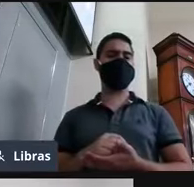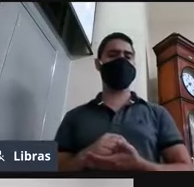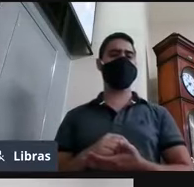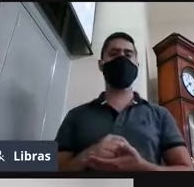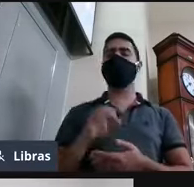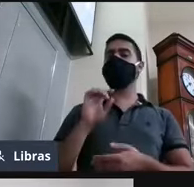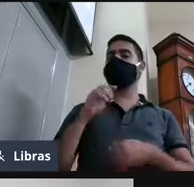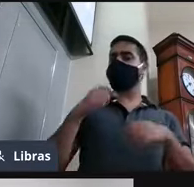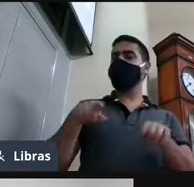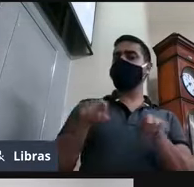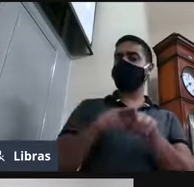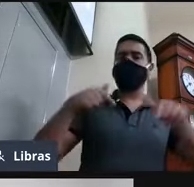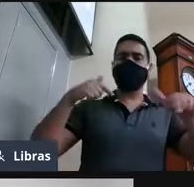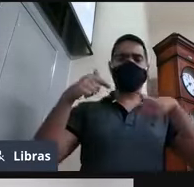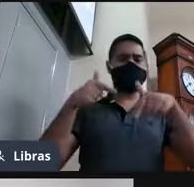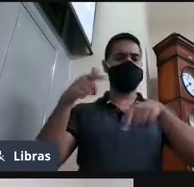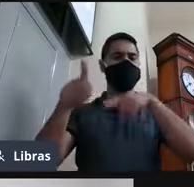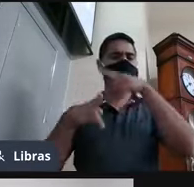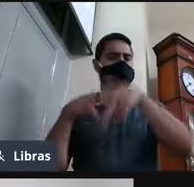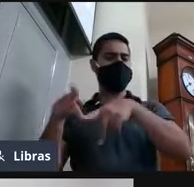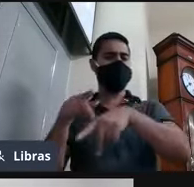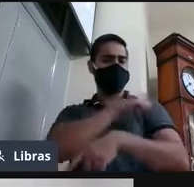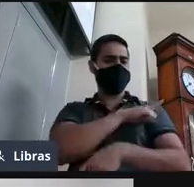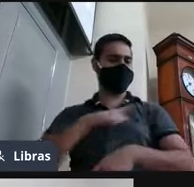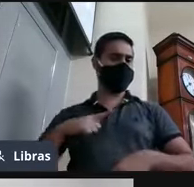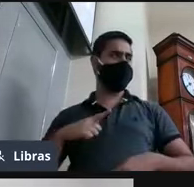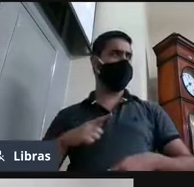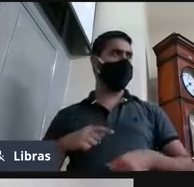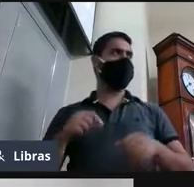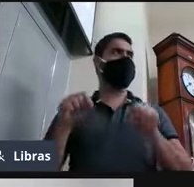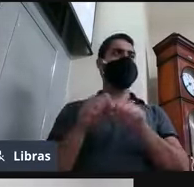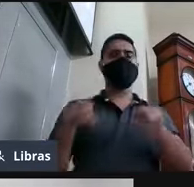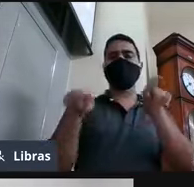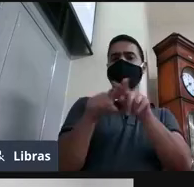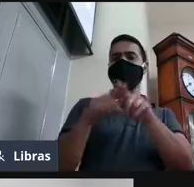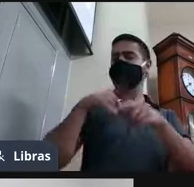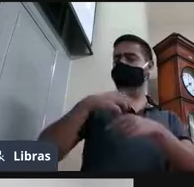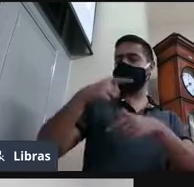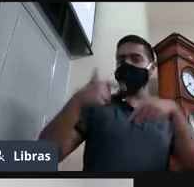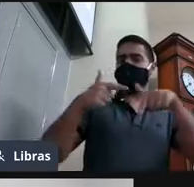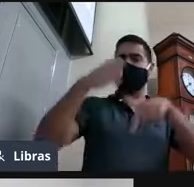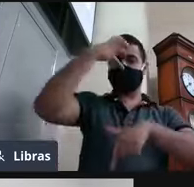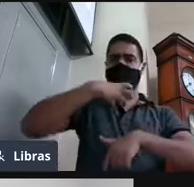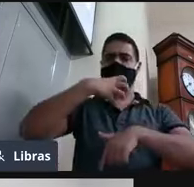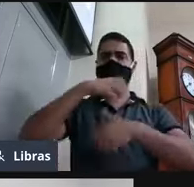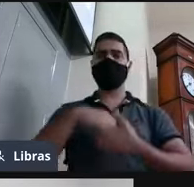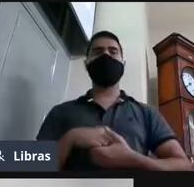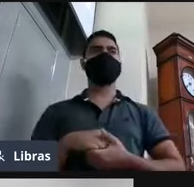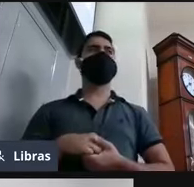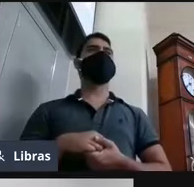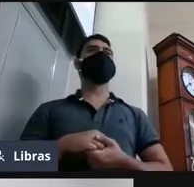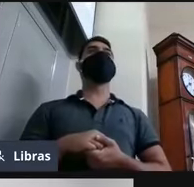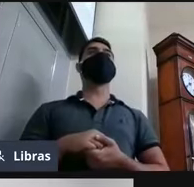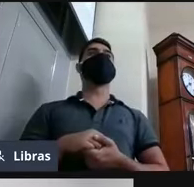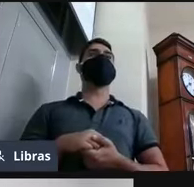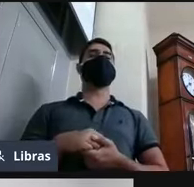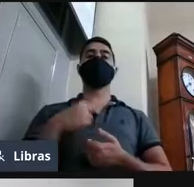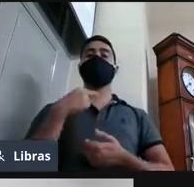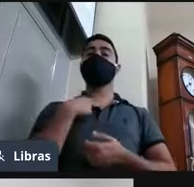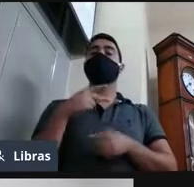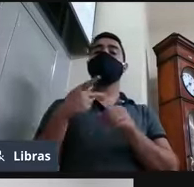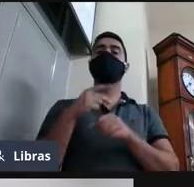é trabalhar para a população. E esse governo vem fazendo isso com muita seriedade. Então, eu não posso deixar de registrar